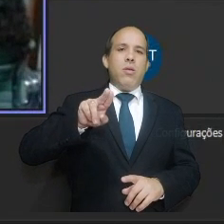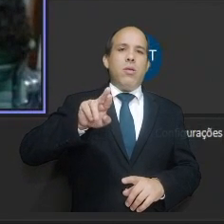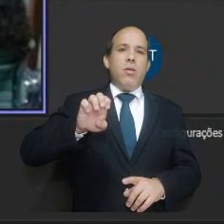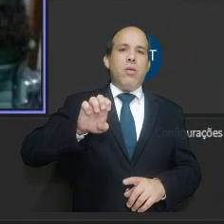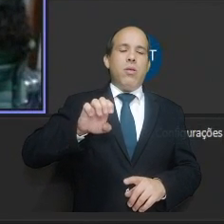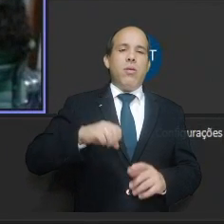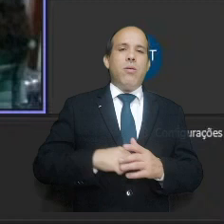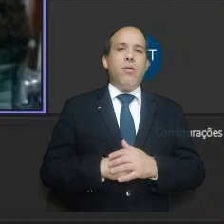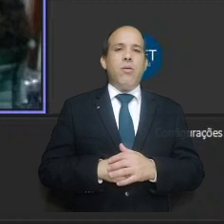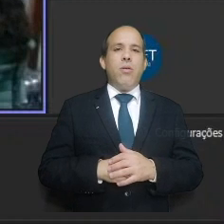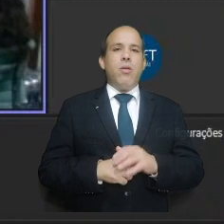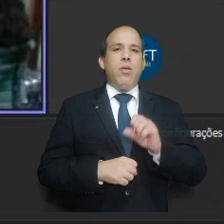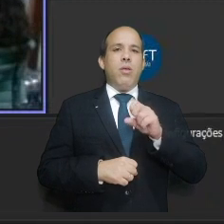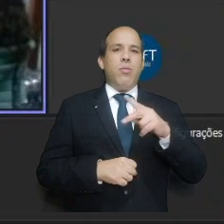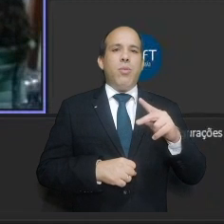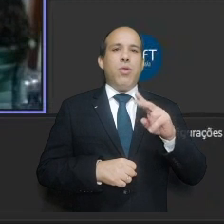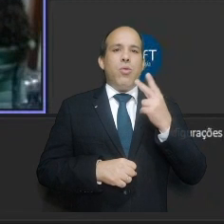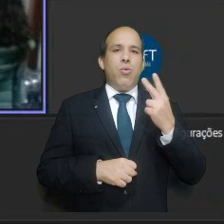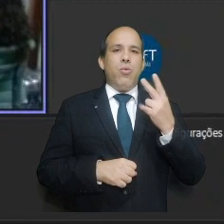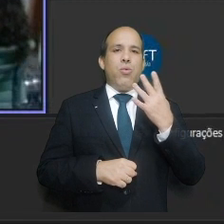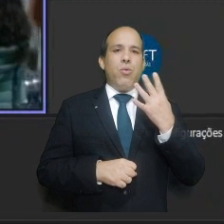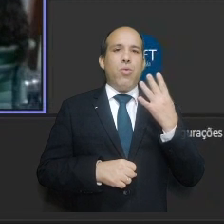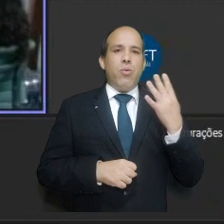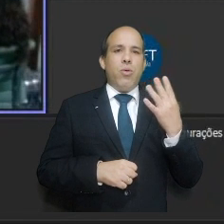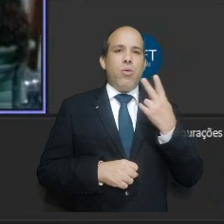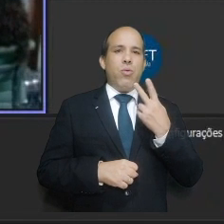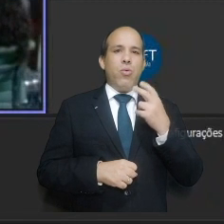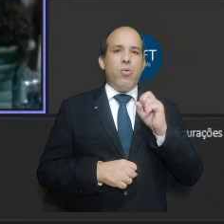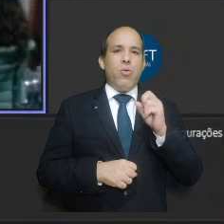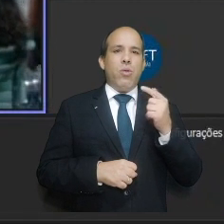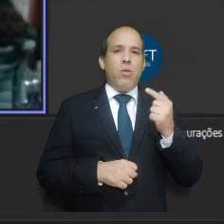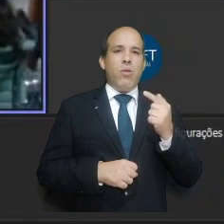André de Assis Machado, OAB SP